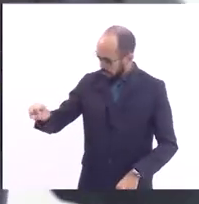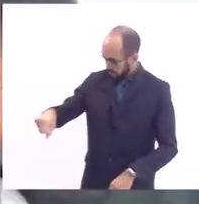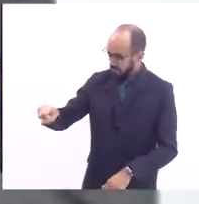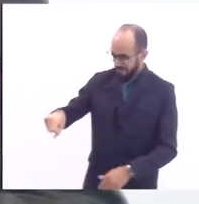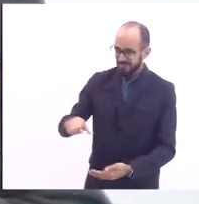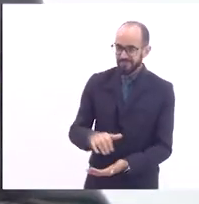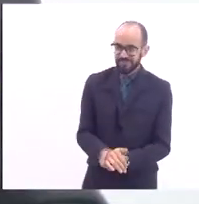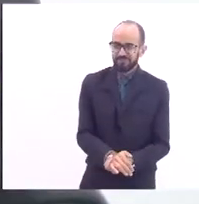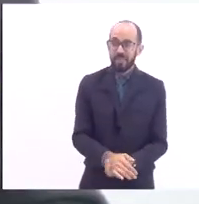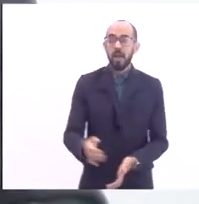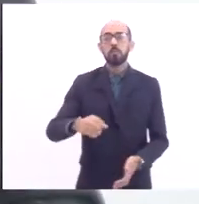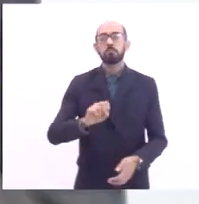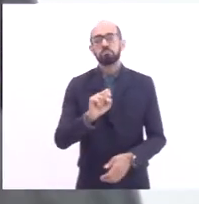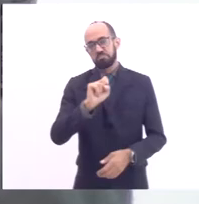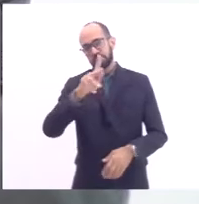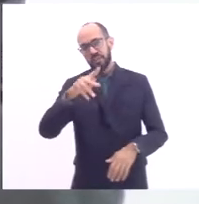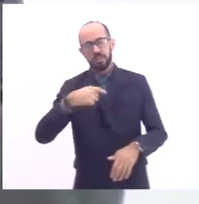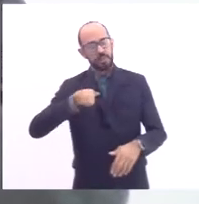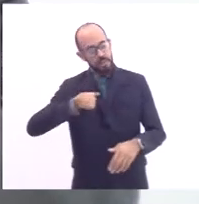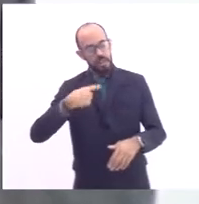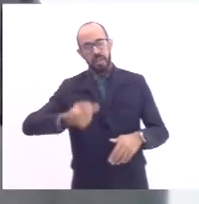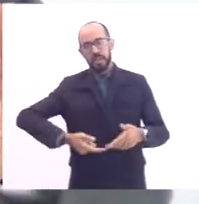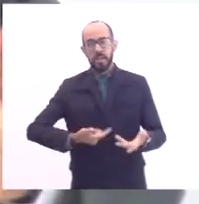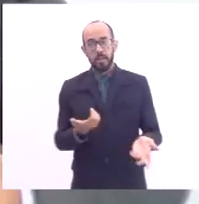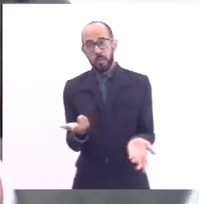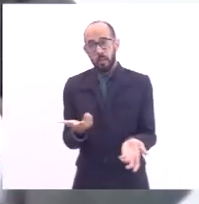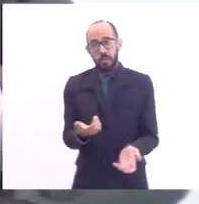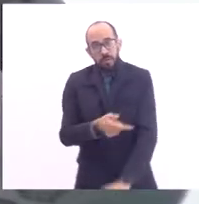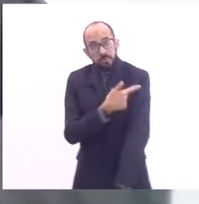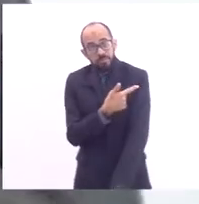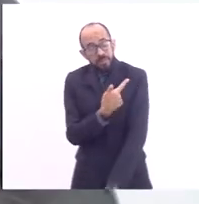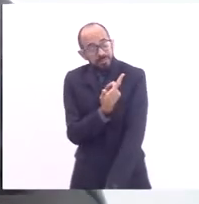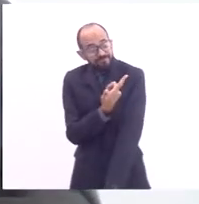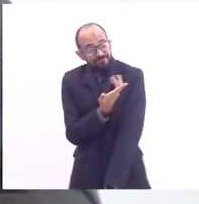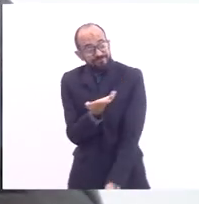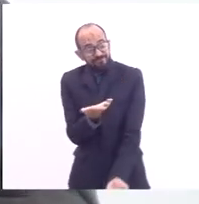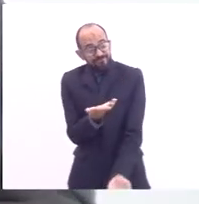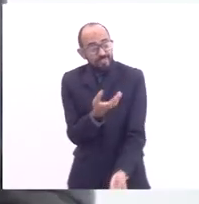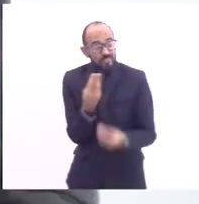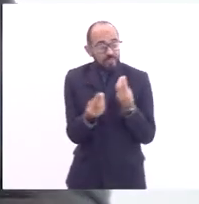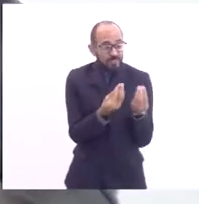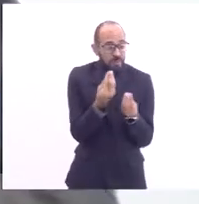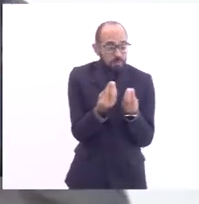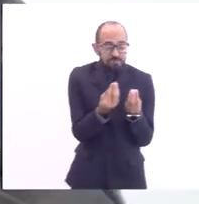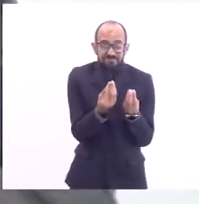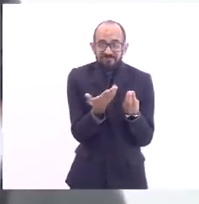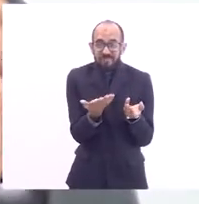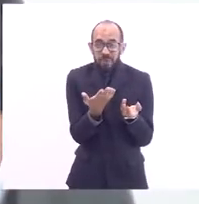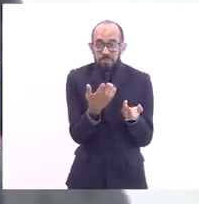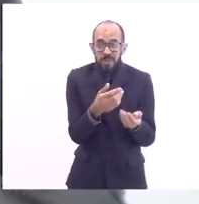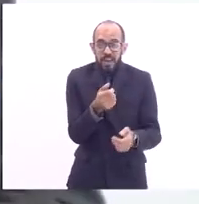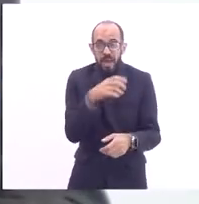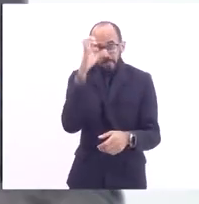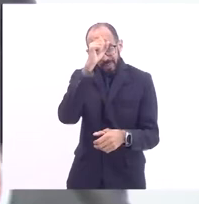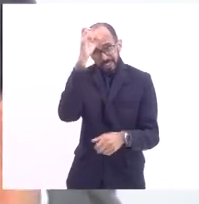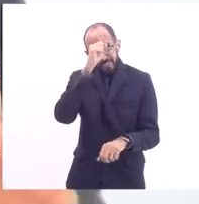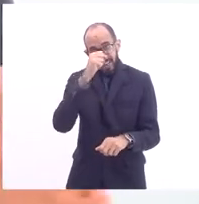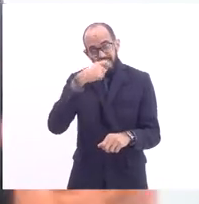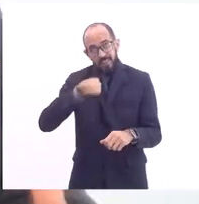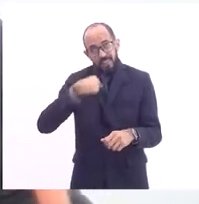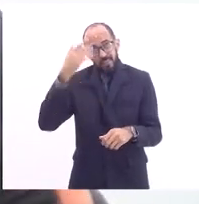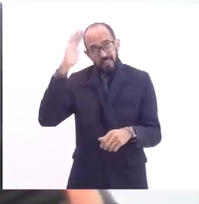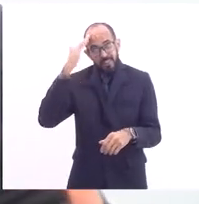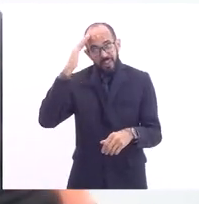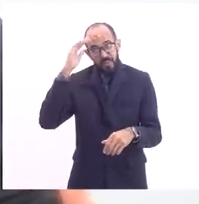né, dentro da minha modestíssima formação, não é, entendo que também é uma espécie de